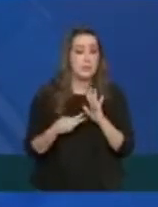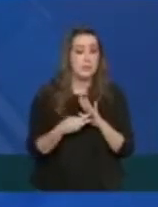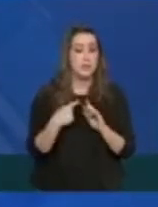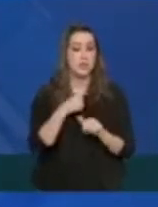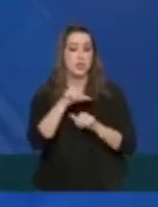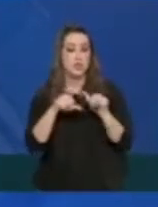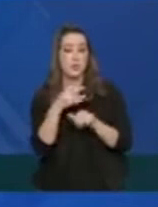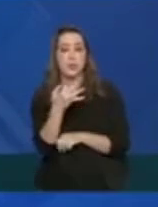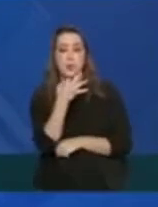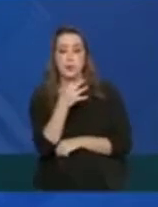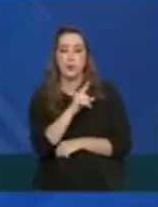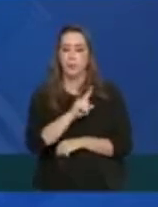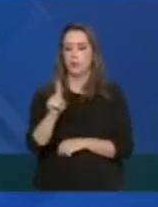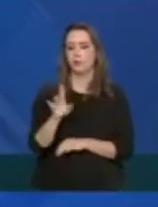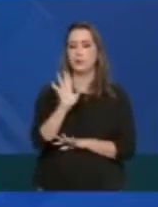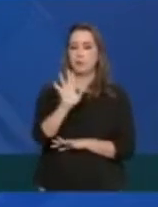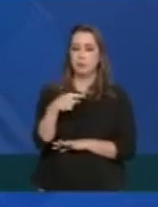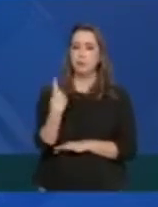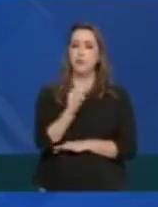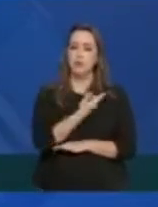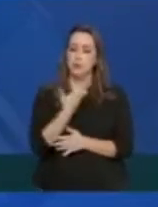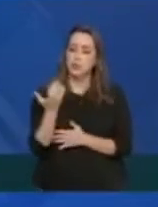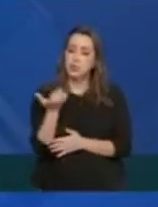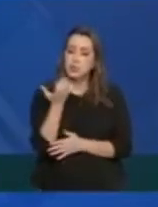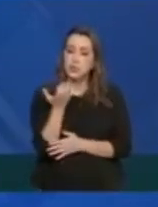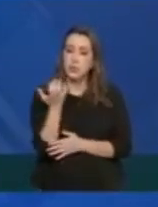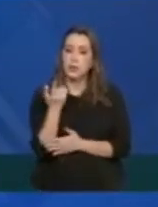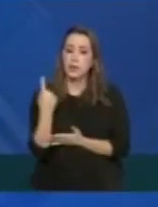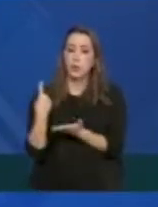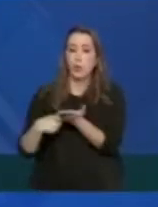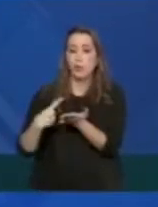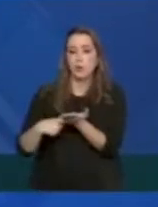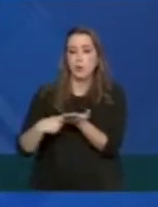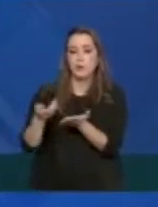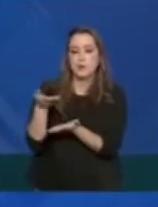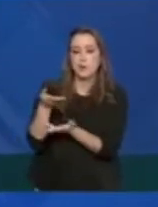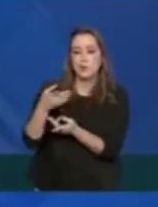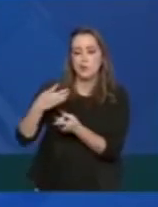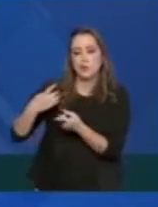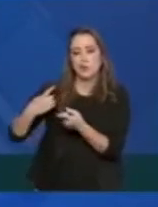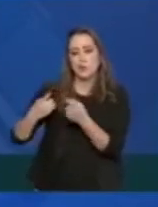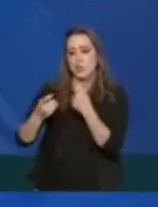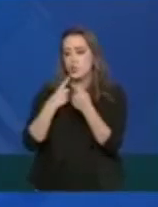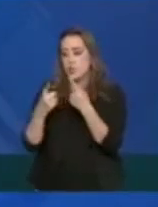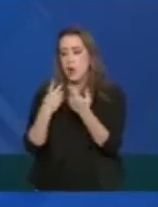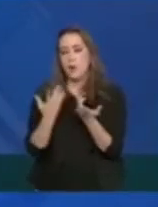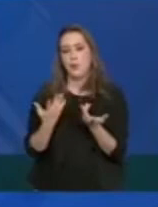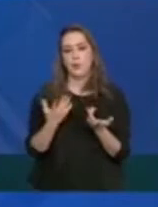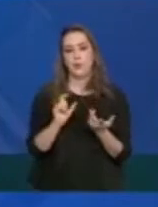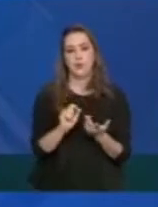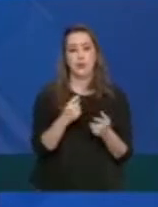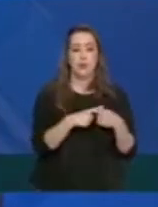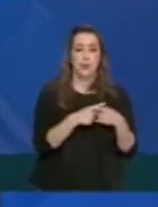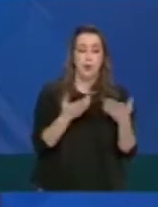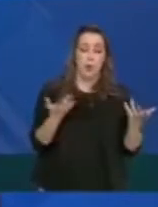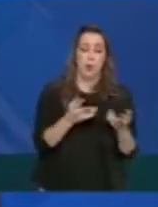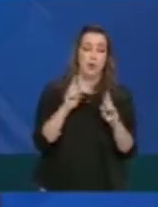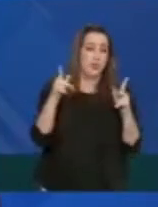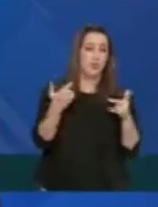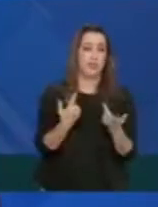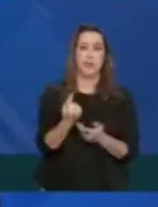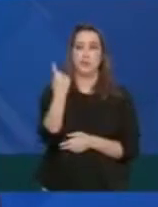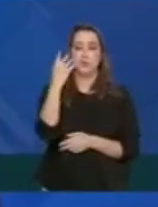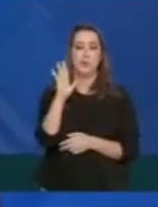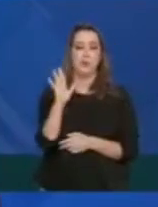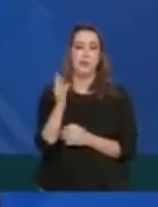gente muda de opinião, mas o consenso que hoje existe até porque hoje também há divergências entre criar ou não criar, como havia na época